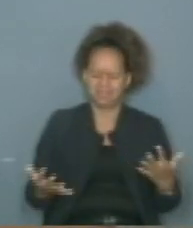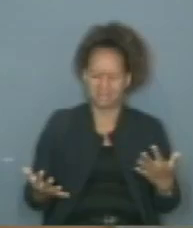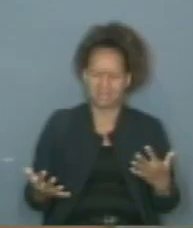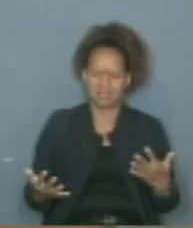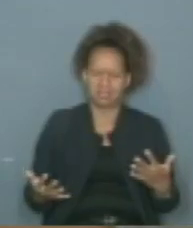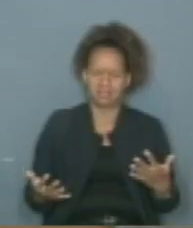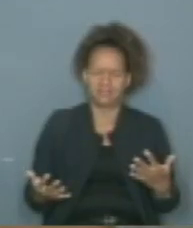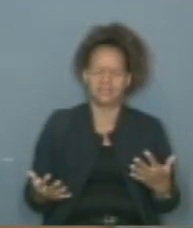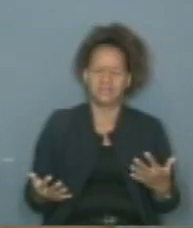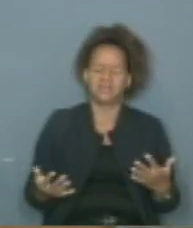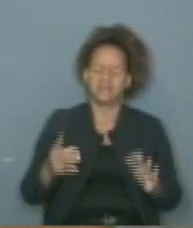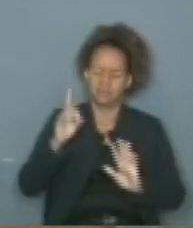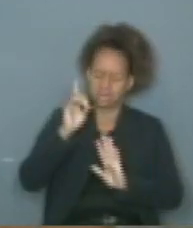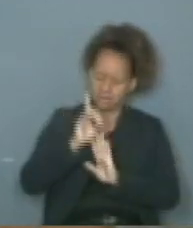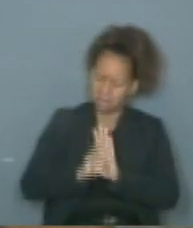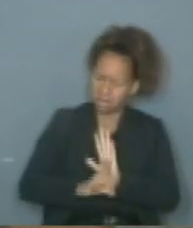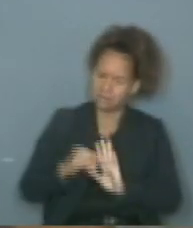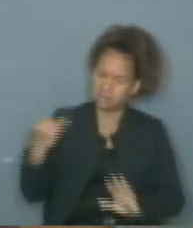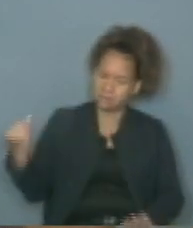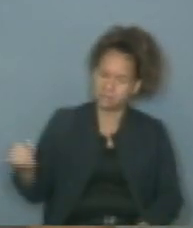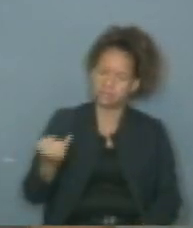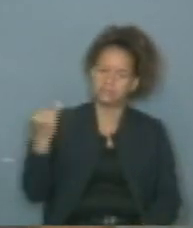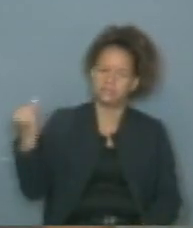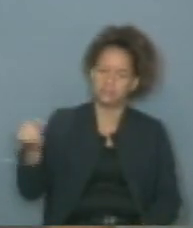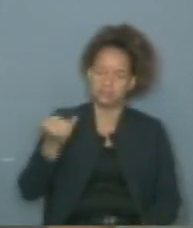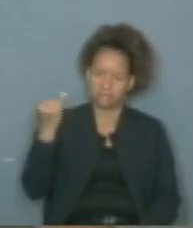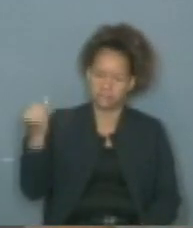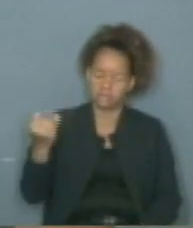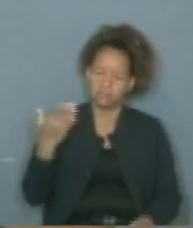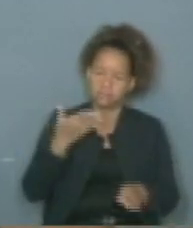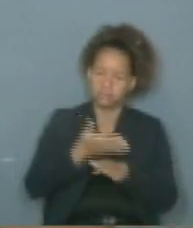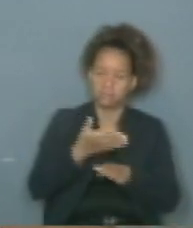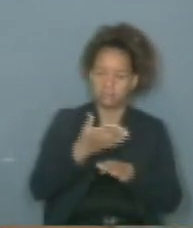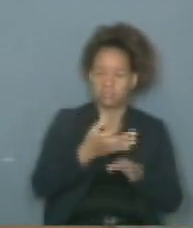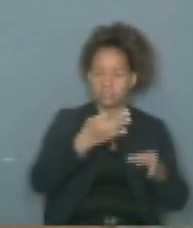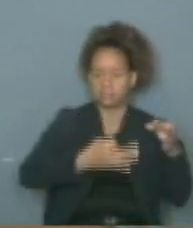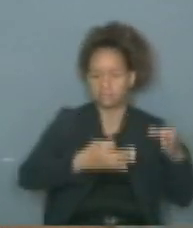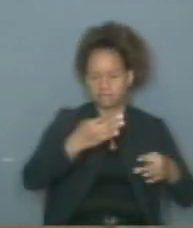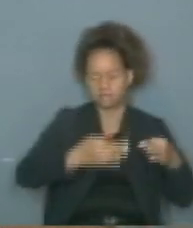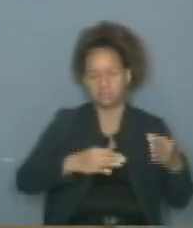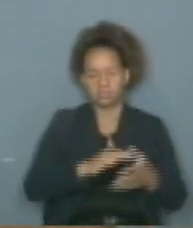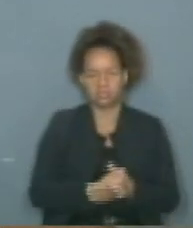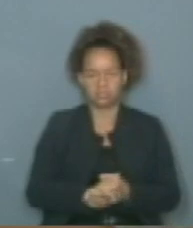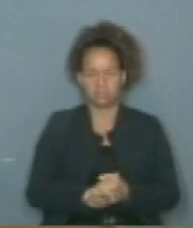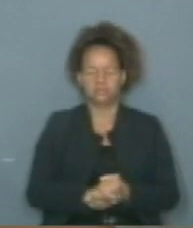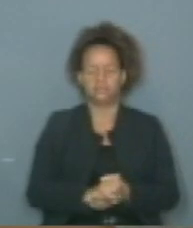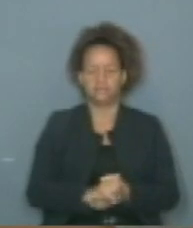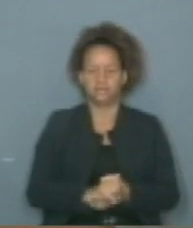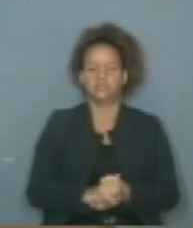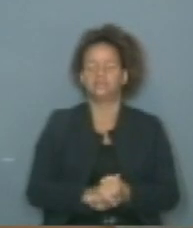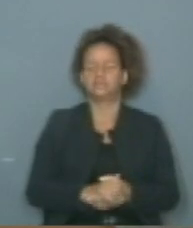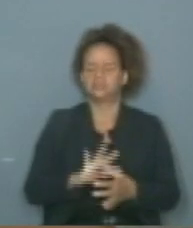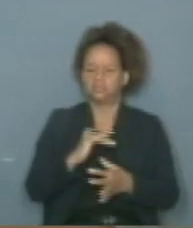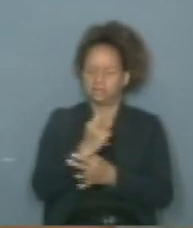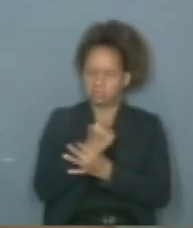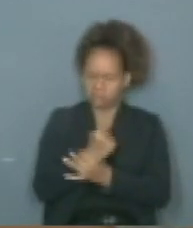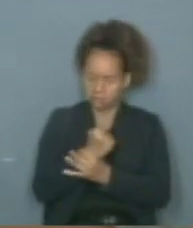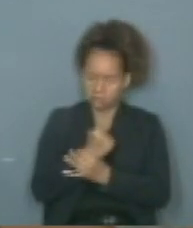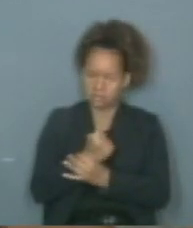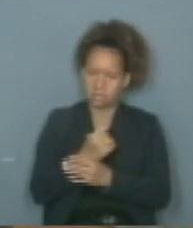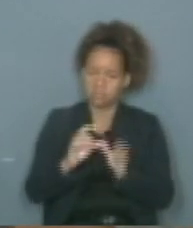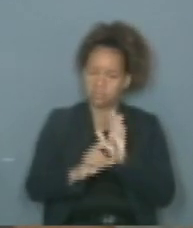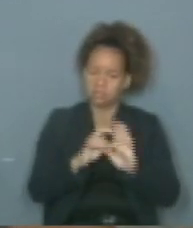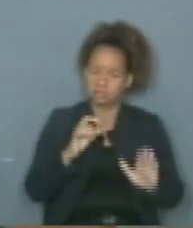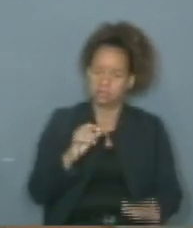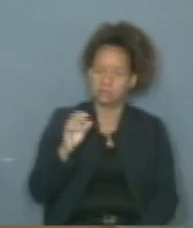Isso afronta o direito fundamental de acesso à justiça, que inclusive é garantido no